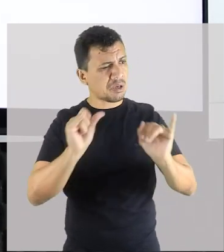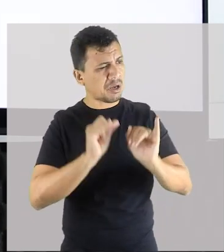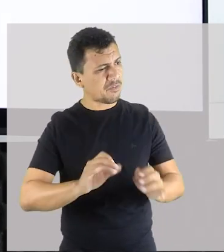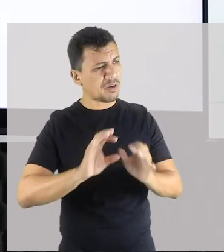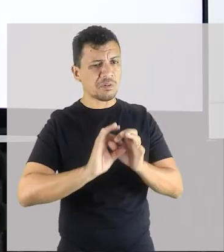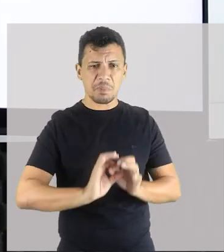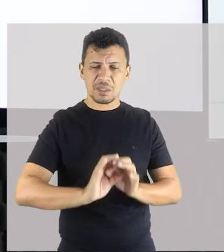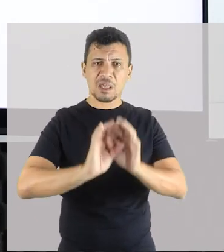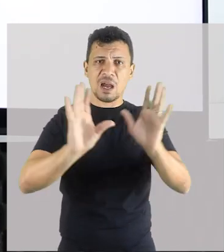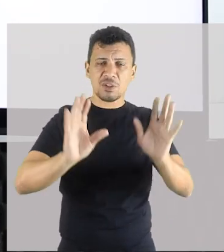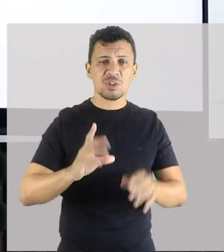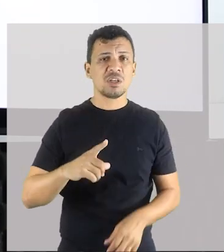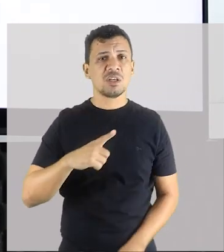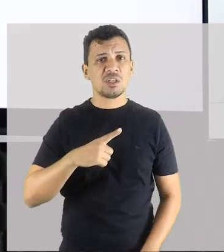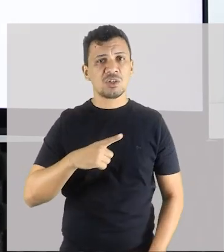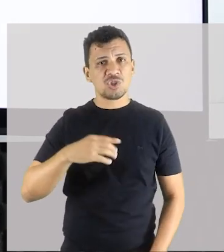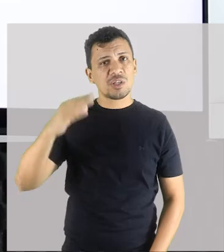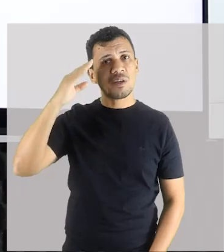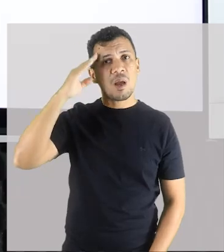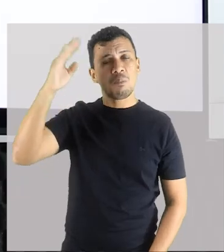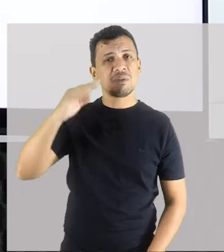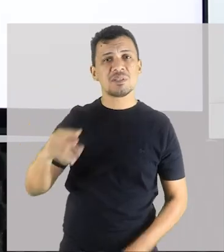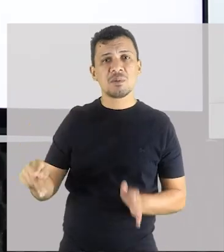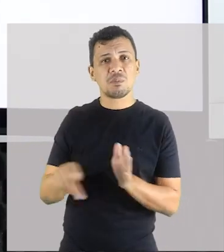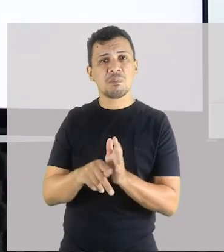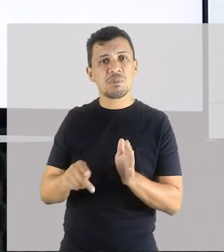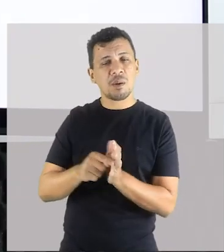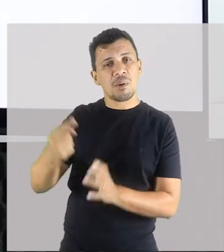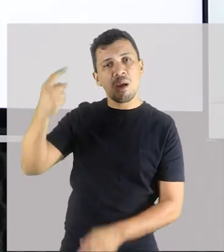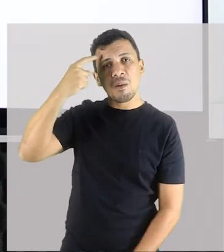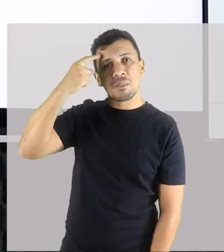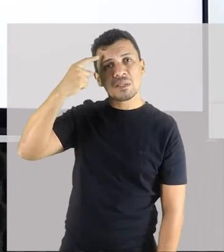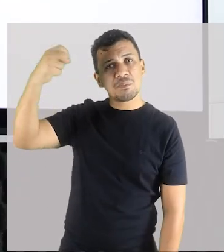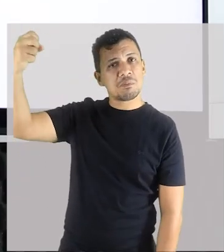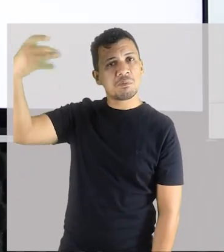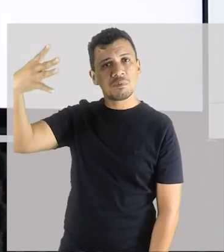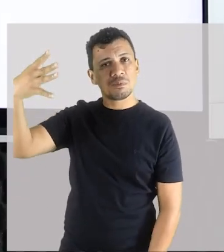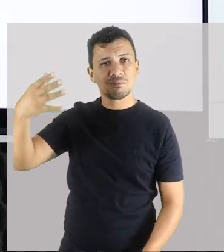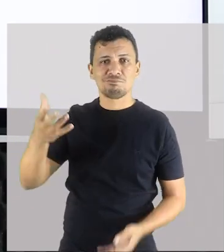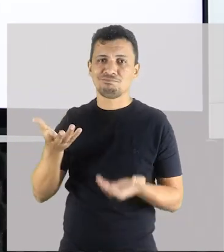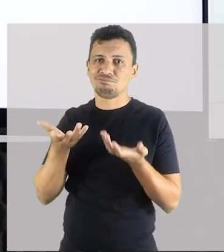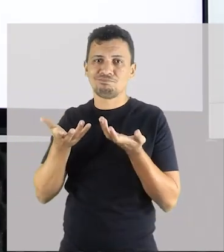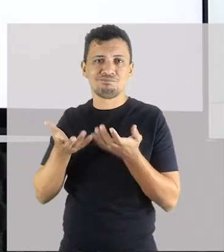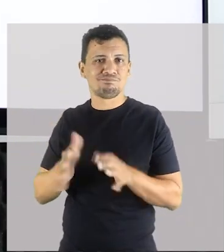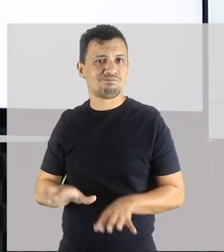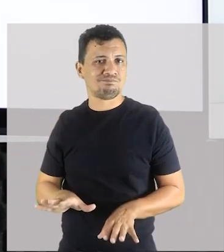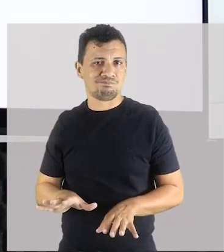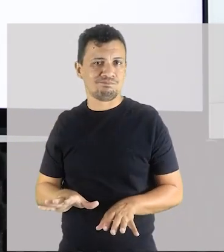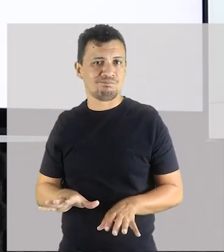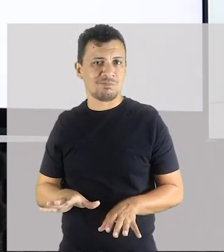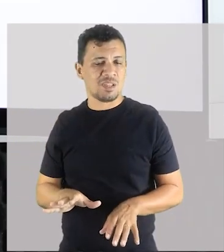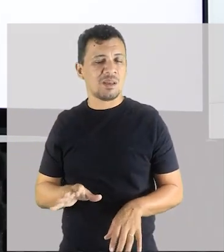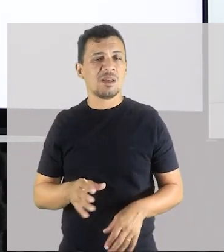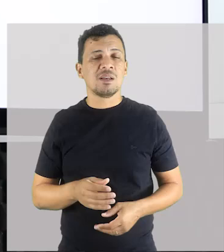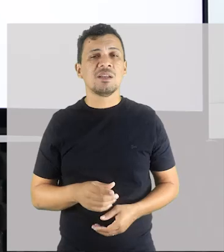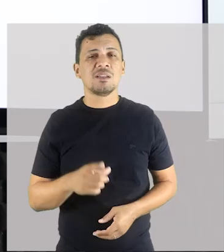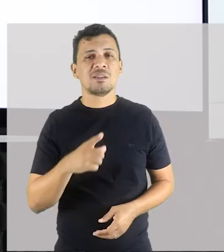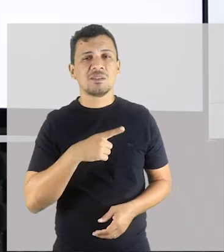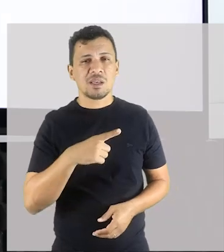princípios lá dos iluministas, não cedeu a esse ponto. Então, embora toda a